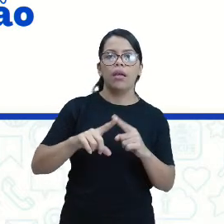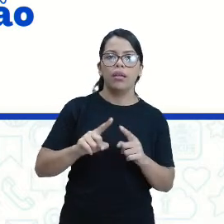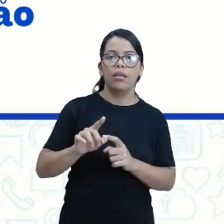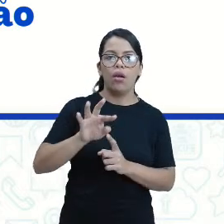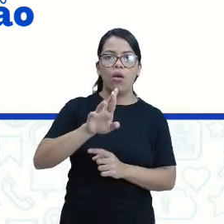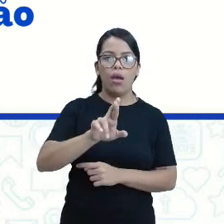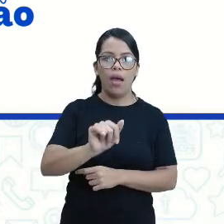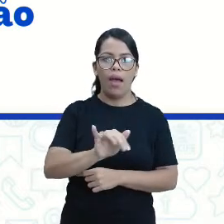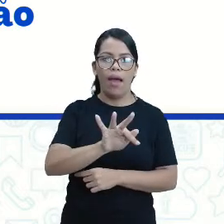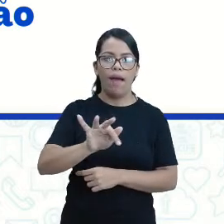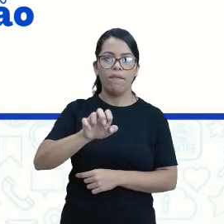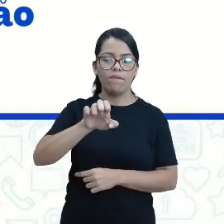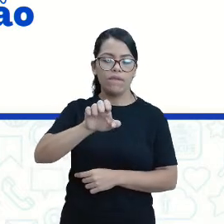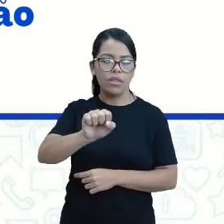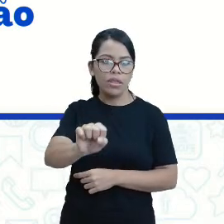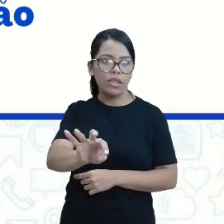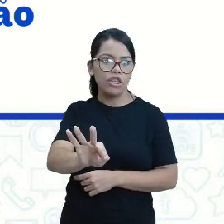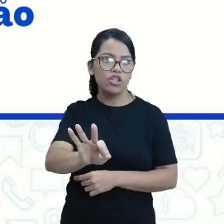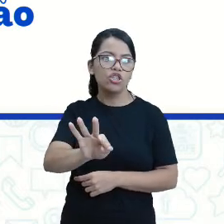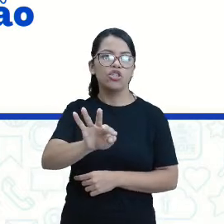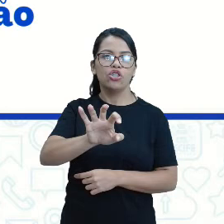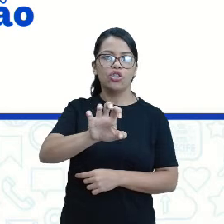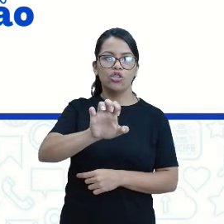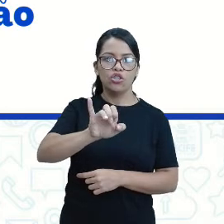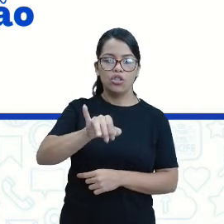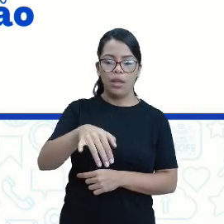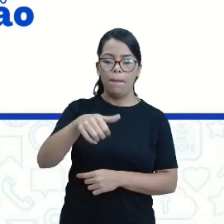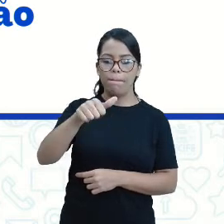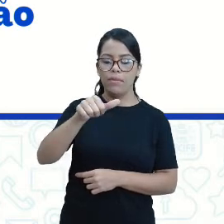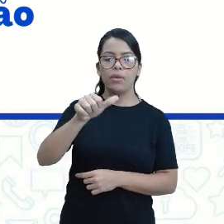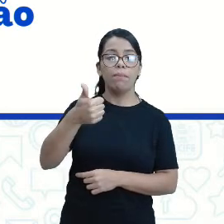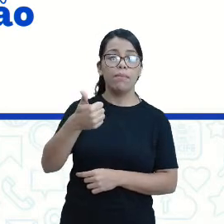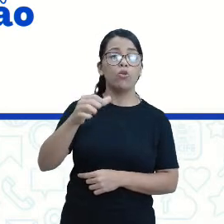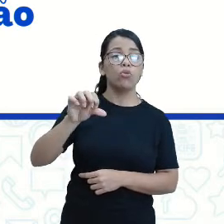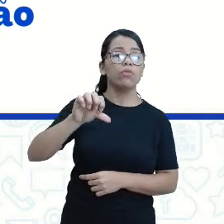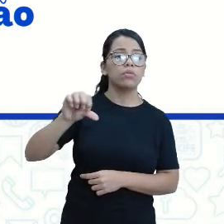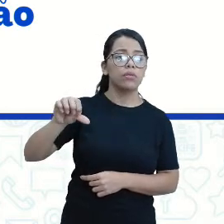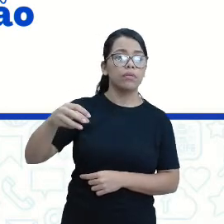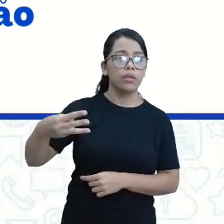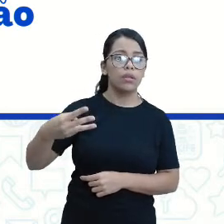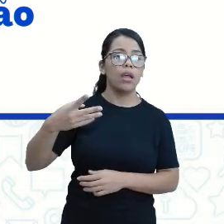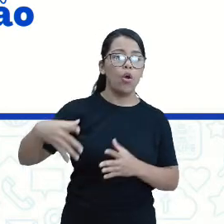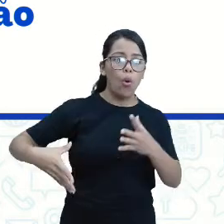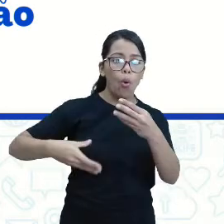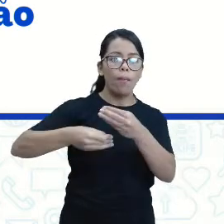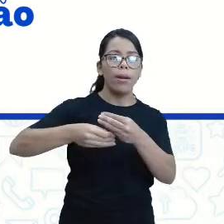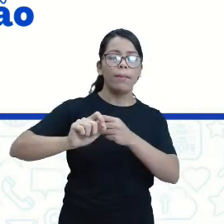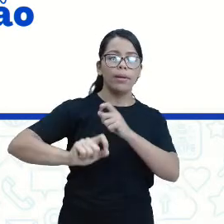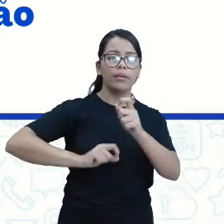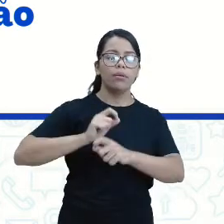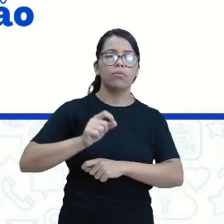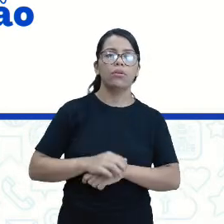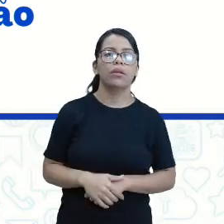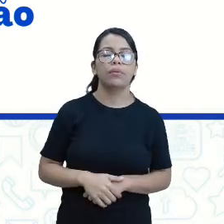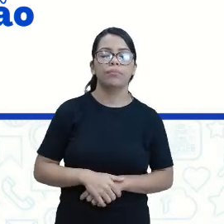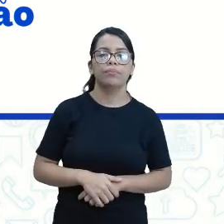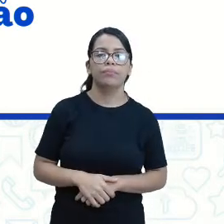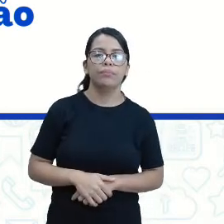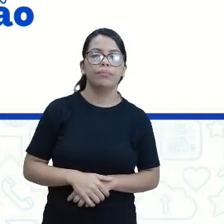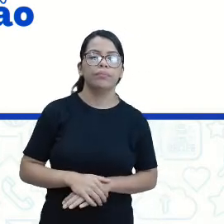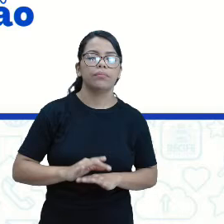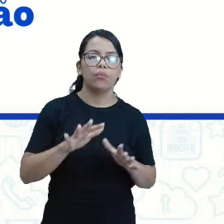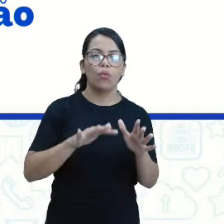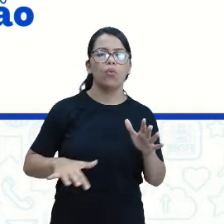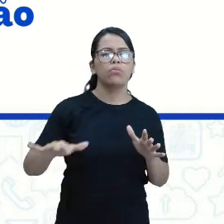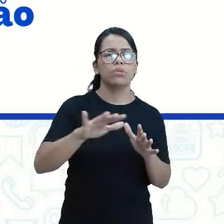93, diz o seguinte, ele complementa esse conceito de Milton Santos, dizendo o seguinte, o